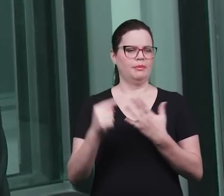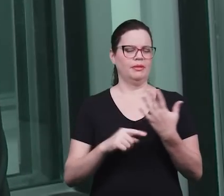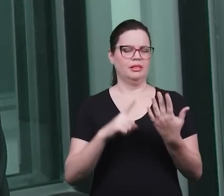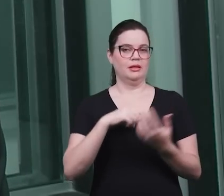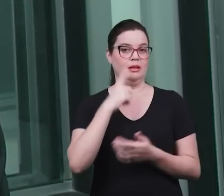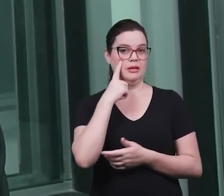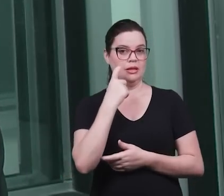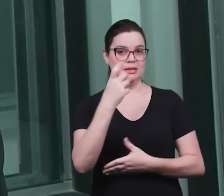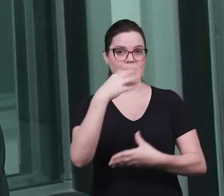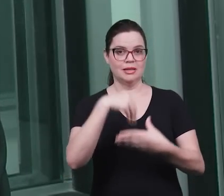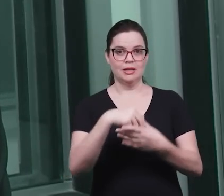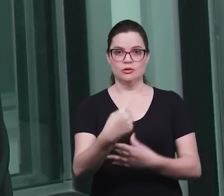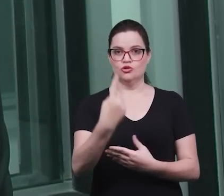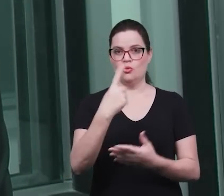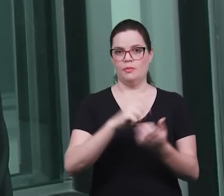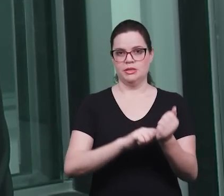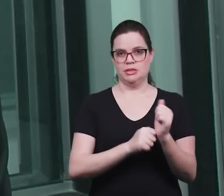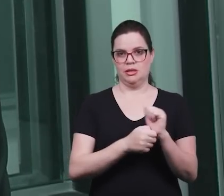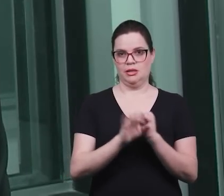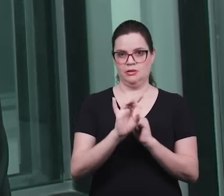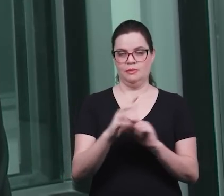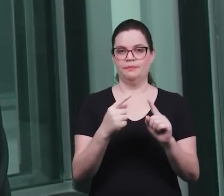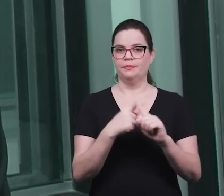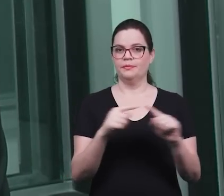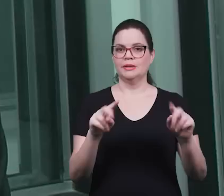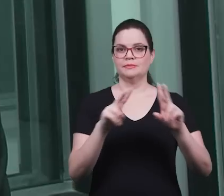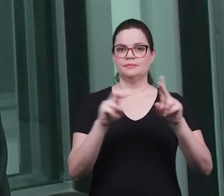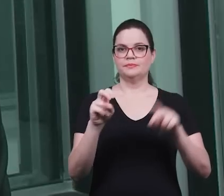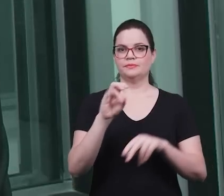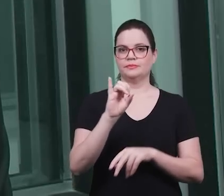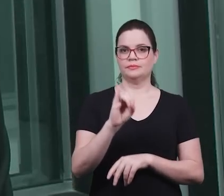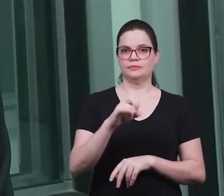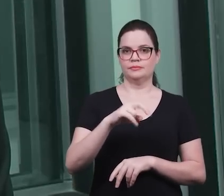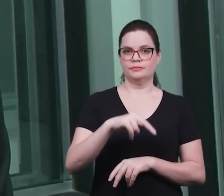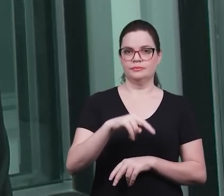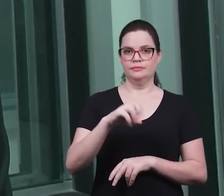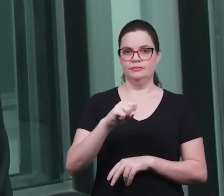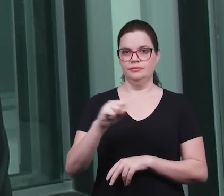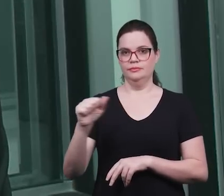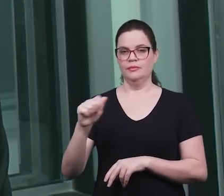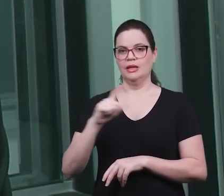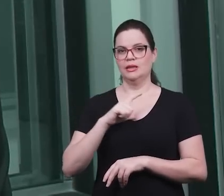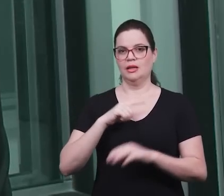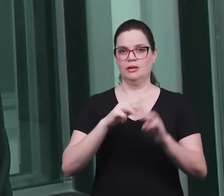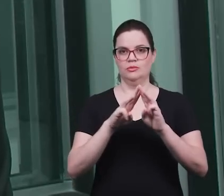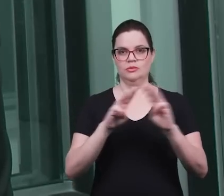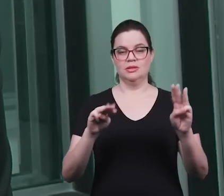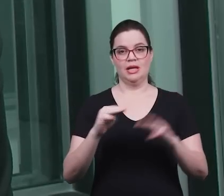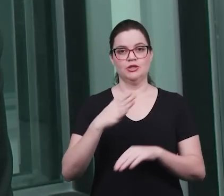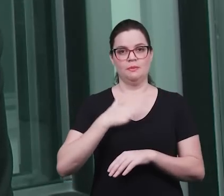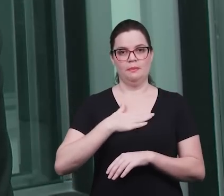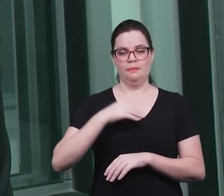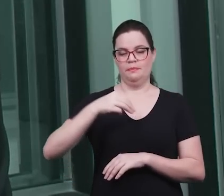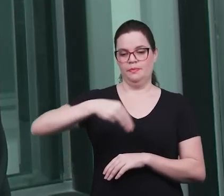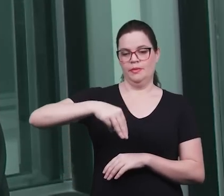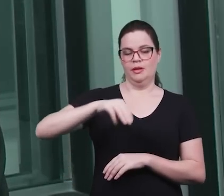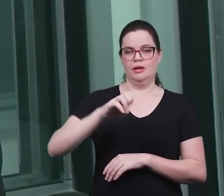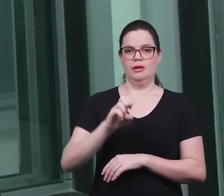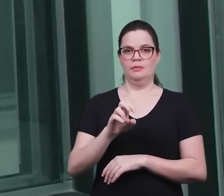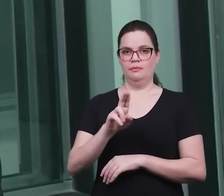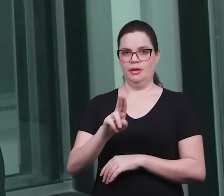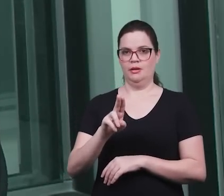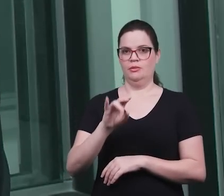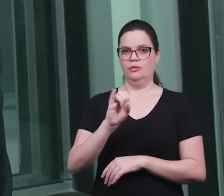né? Mas, enfim, quando a gente fala de INSS, tem o Meu INSS, que é um portal que, inclusive, tem